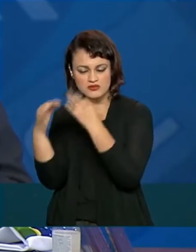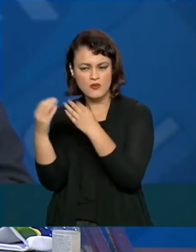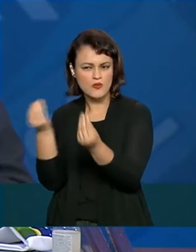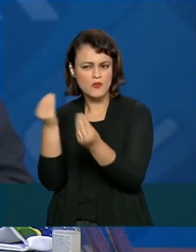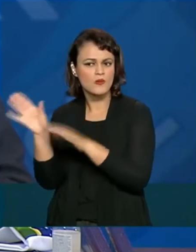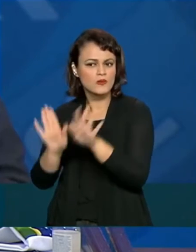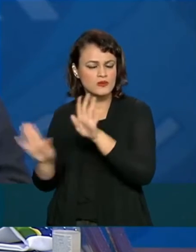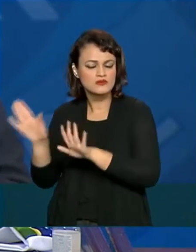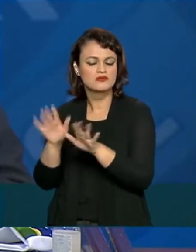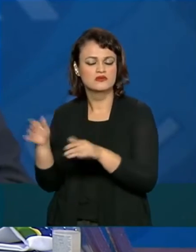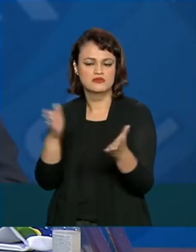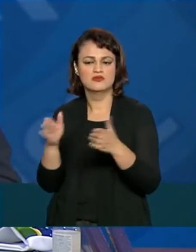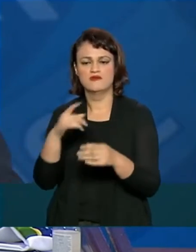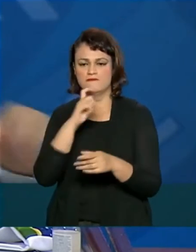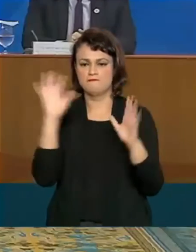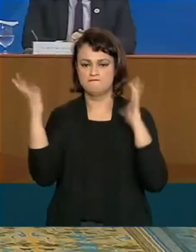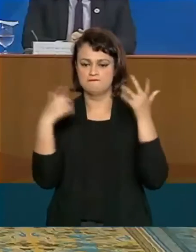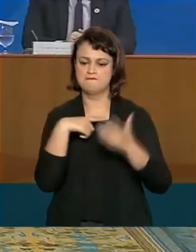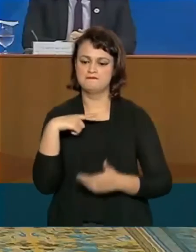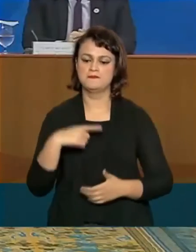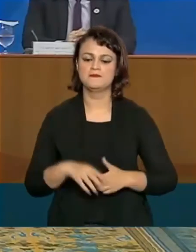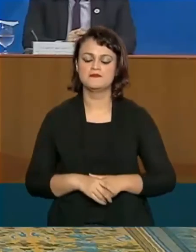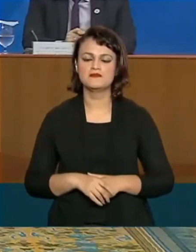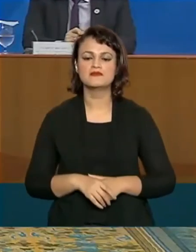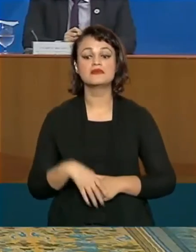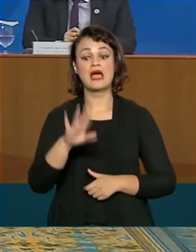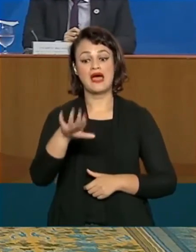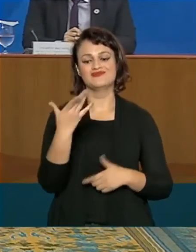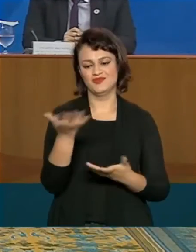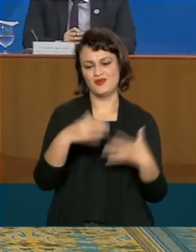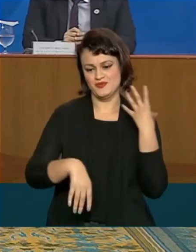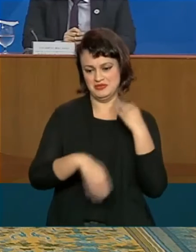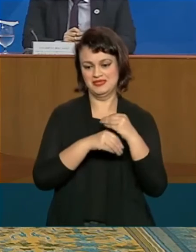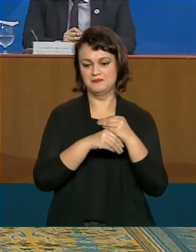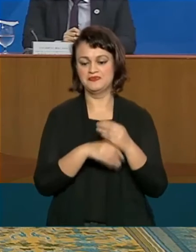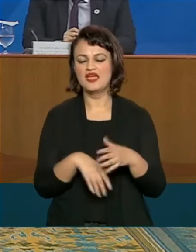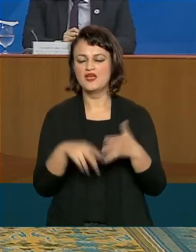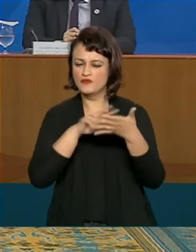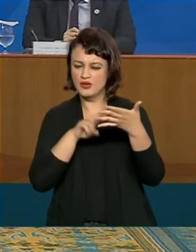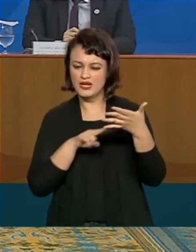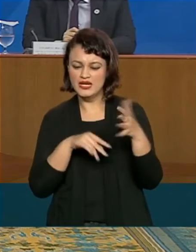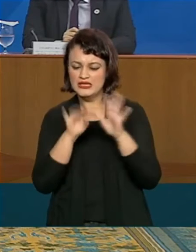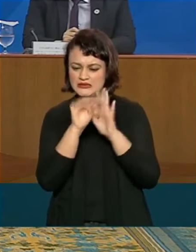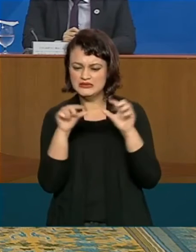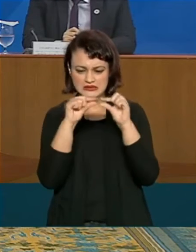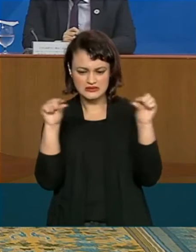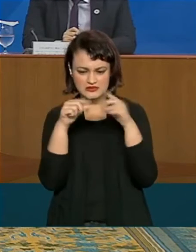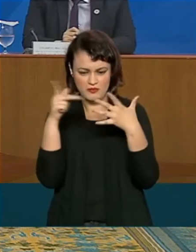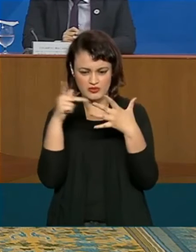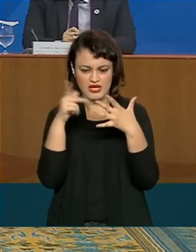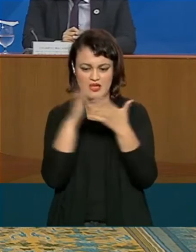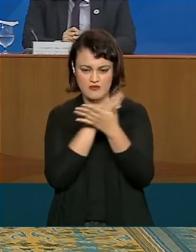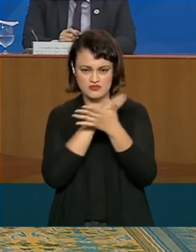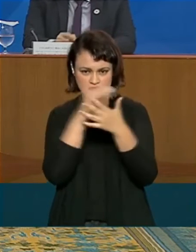mais cuidado com a chegada do inverno. Se você me permite, complementando a resposta, eu vou ler alguns pequenos trechinhos da portaria.